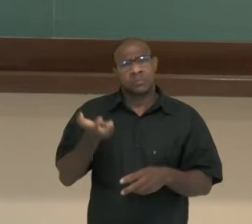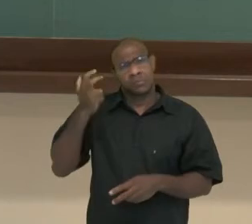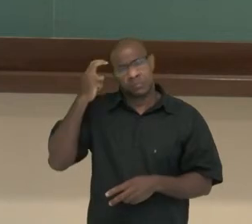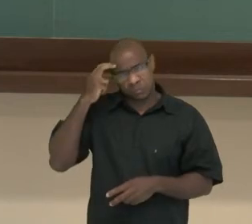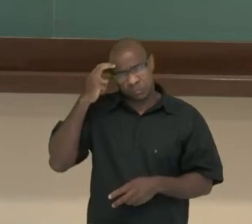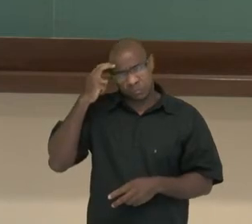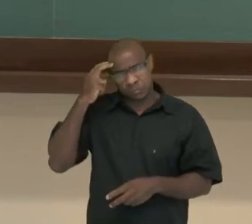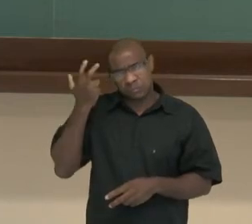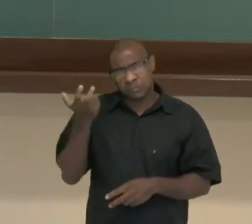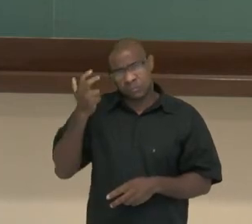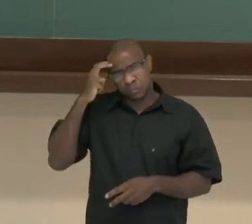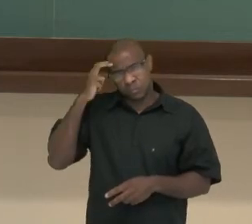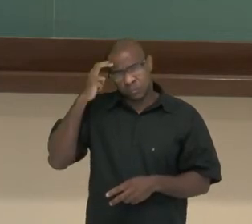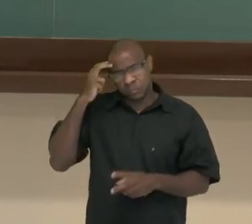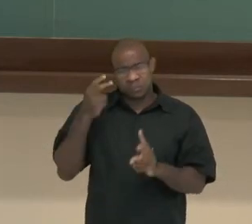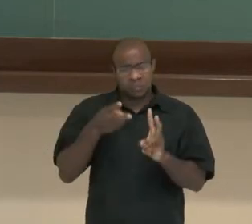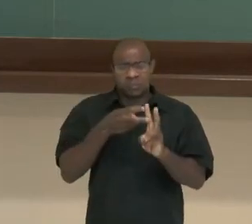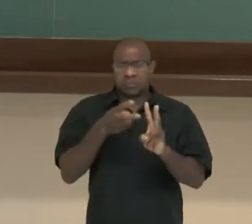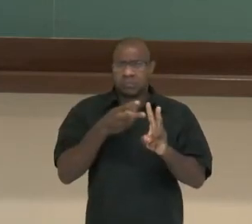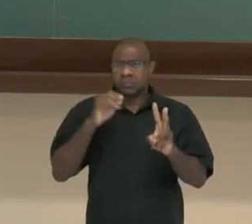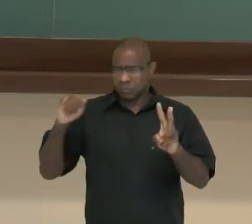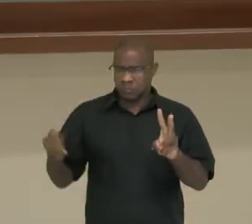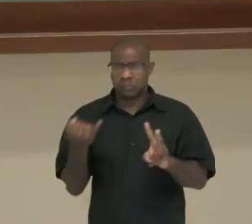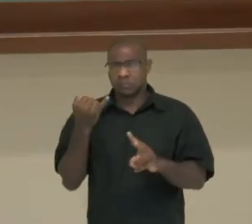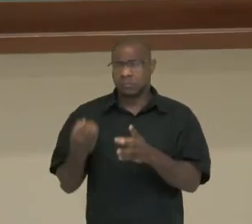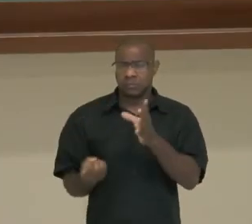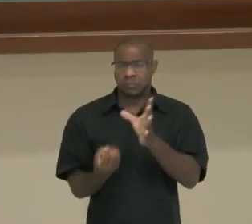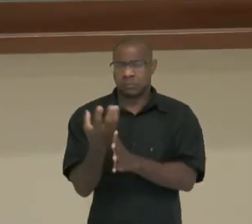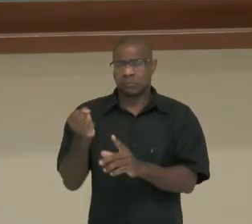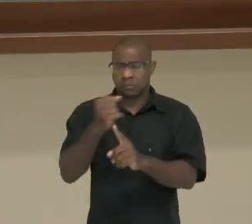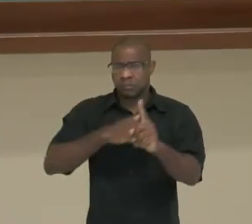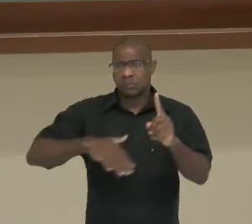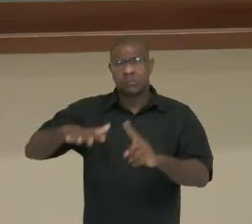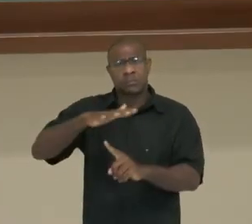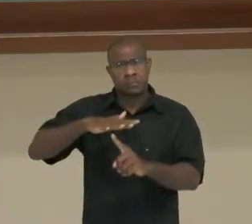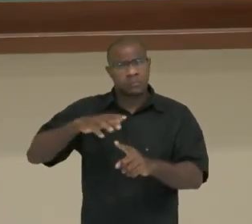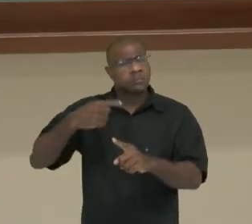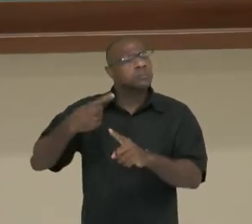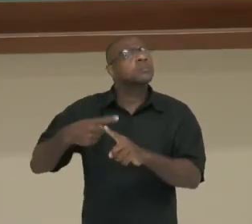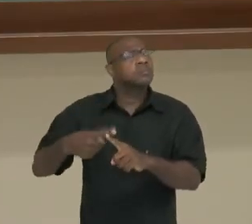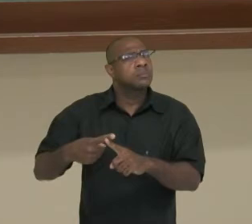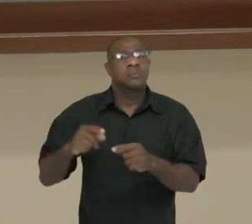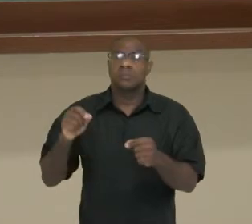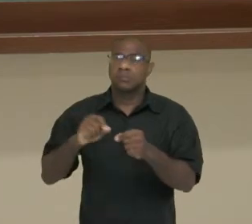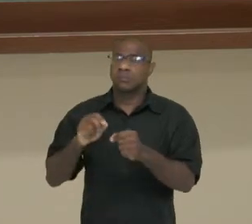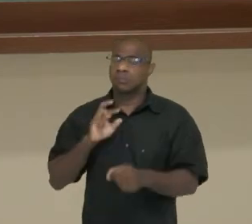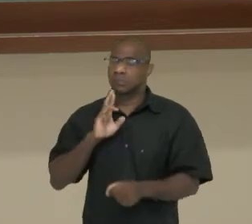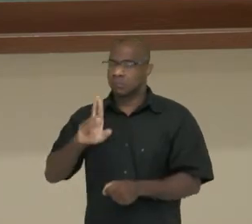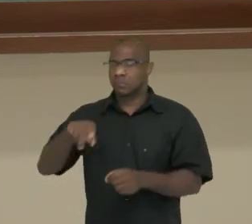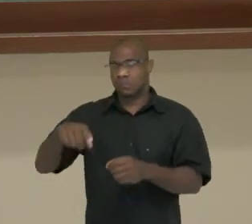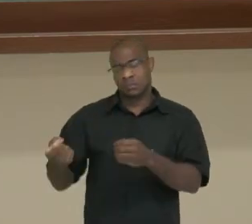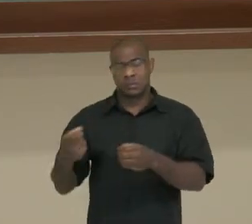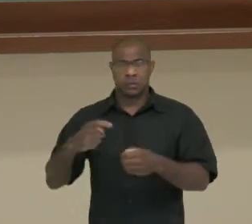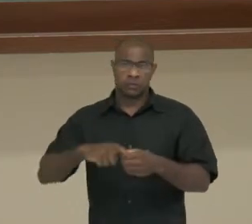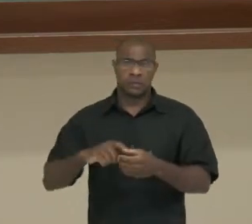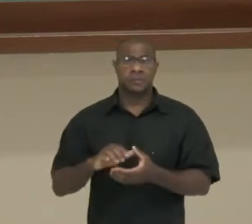a formação da sociedade? Por quê? Faz aí, eu te aguardo aqui, é rapidinho.